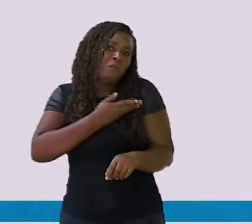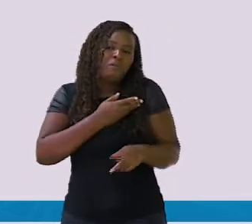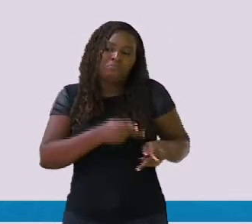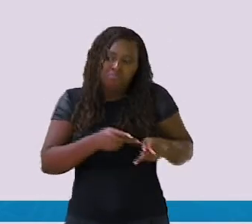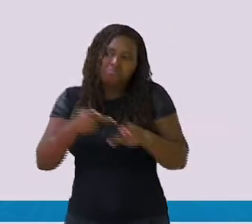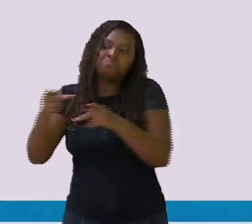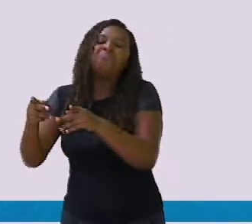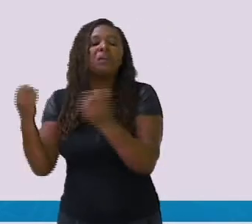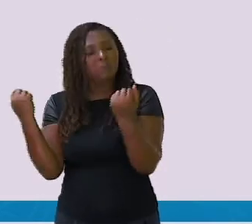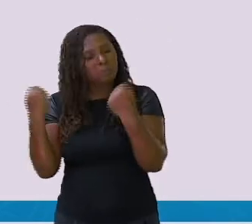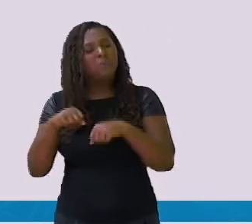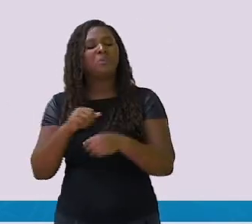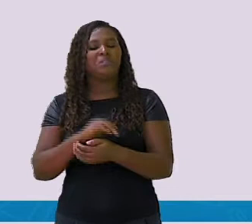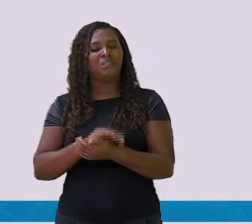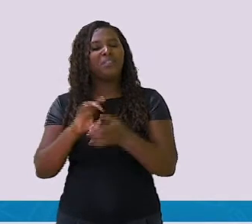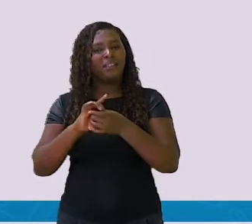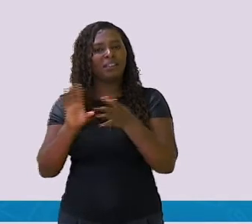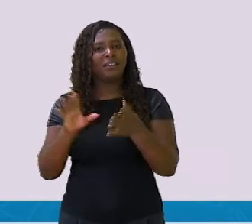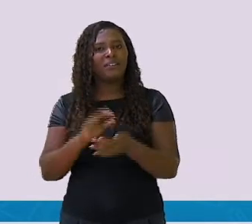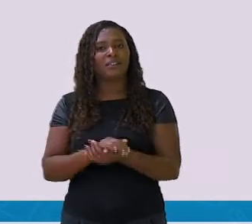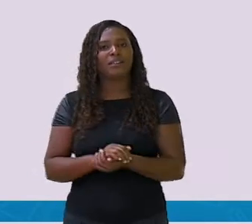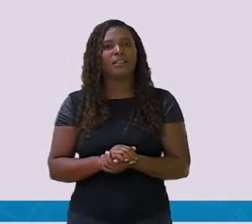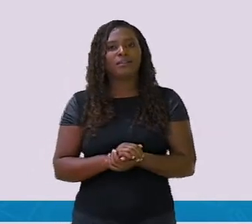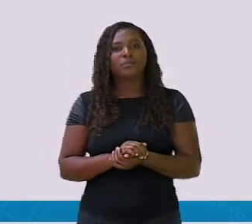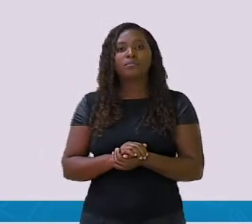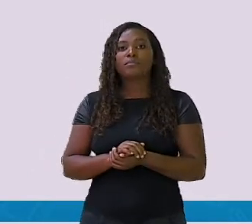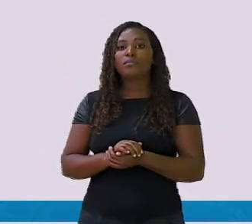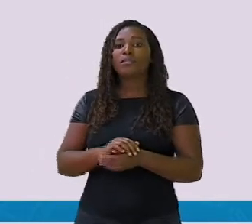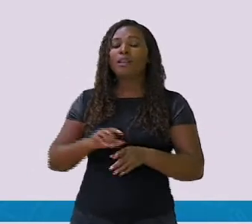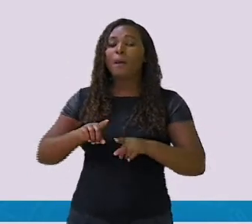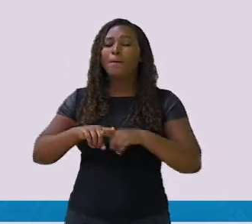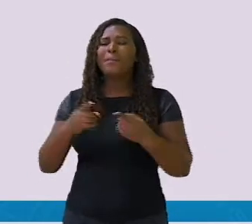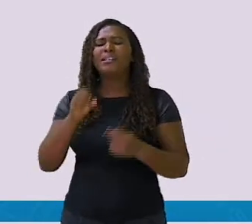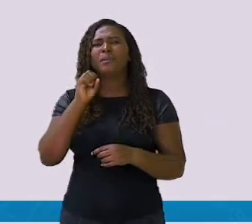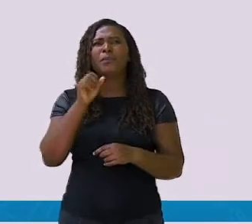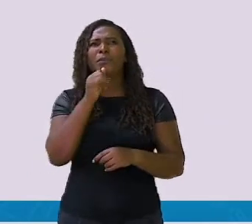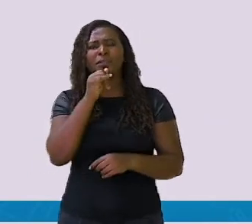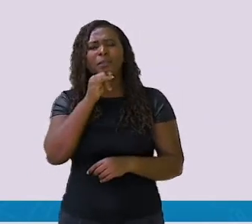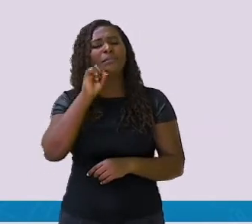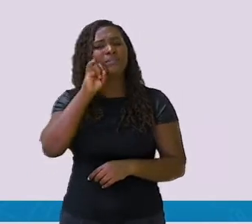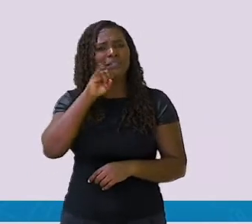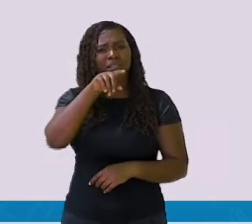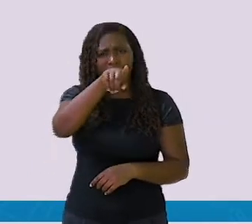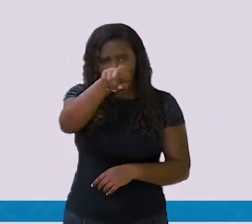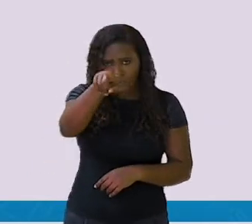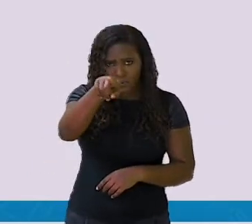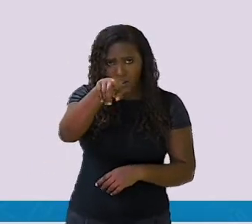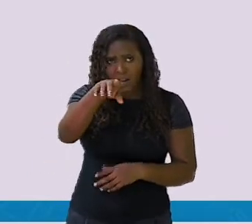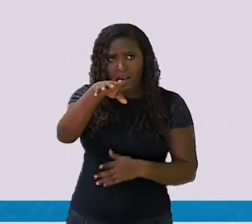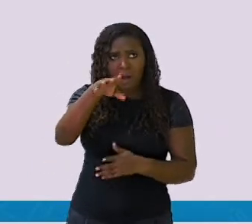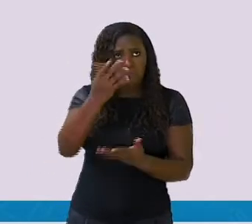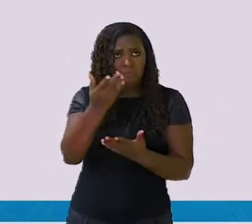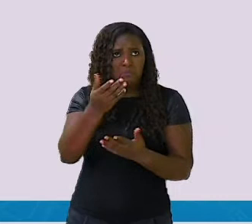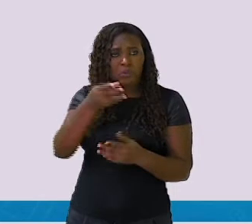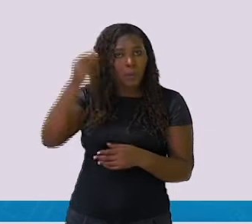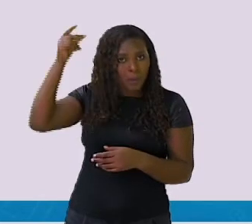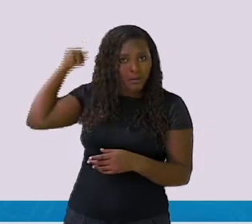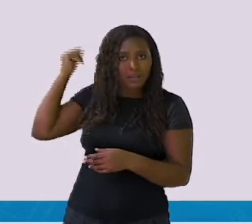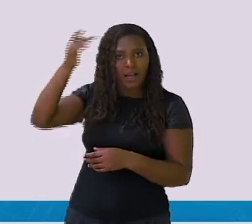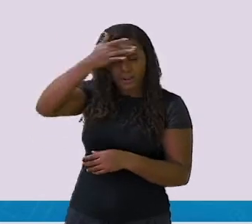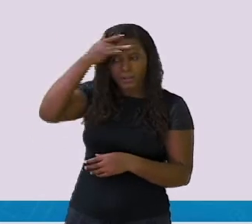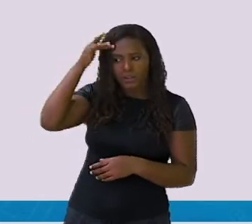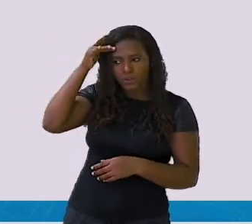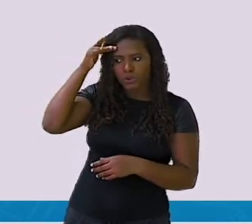pessoa que colecionava vários livros, a gente não tinha bibliotecas públicas, não existiam. Então,